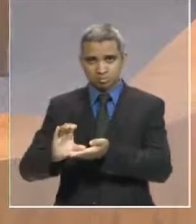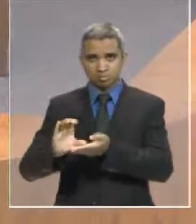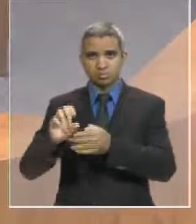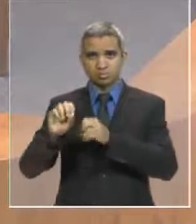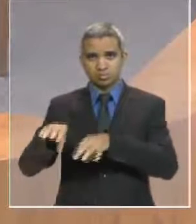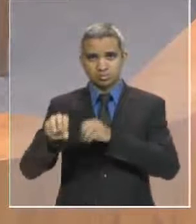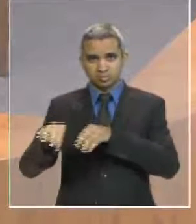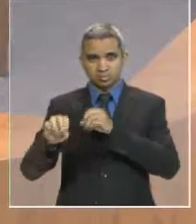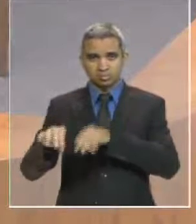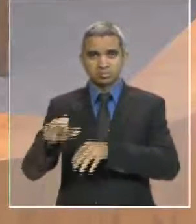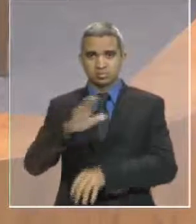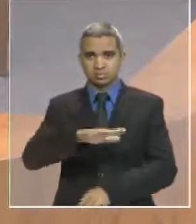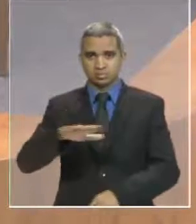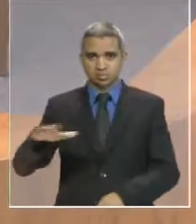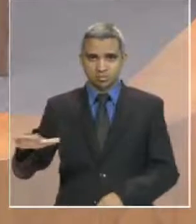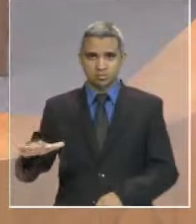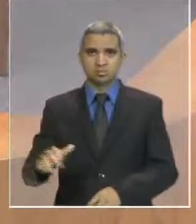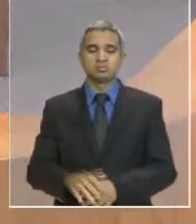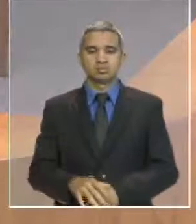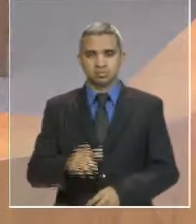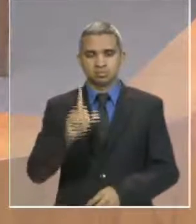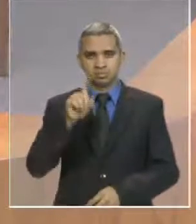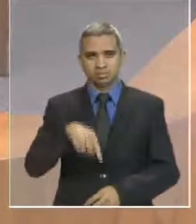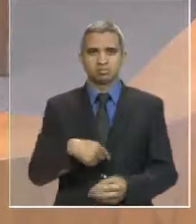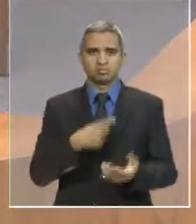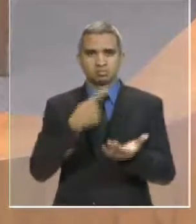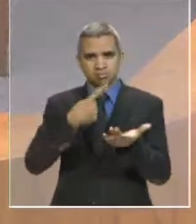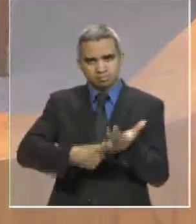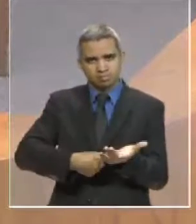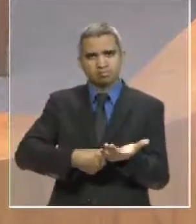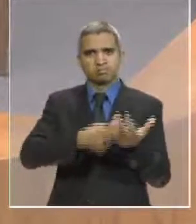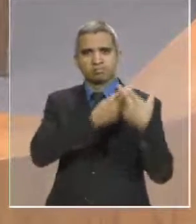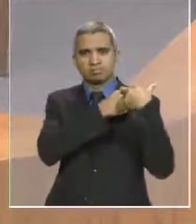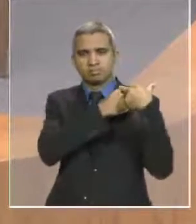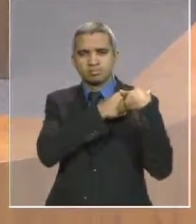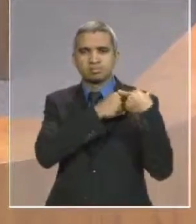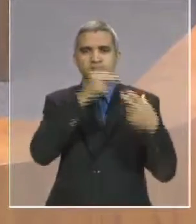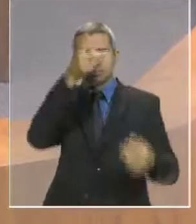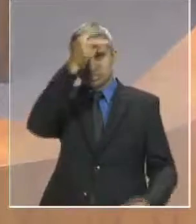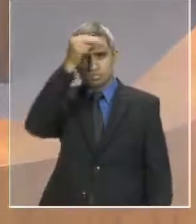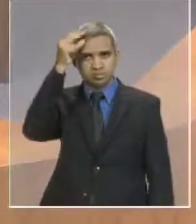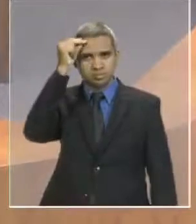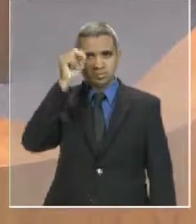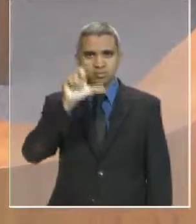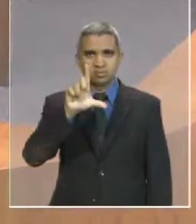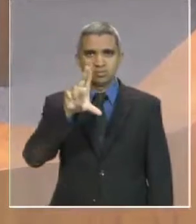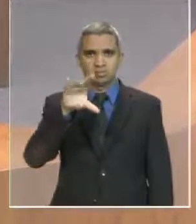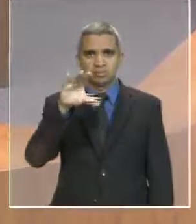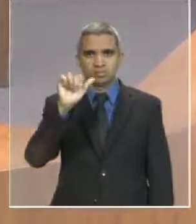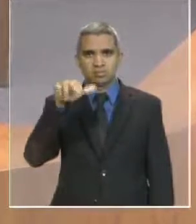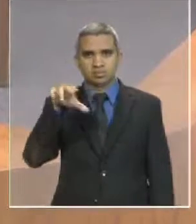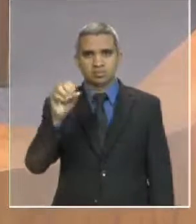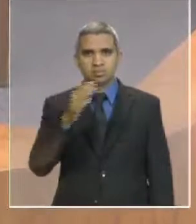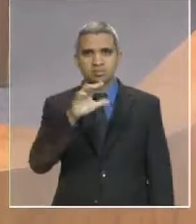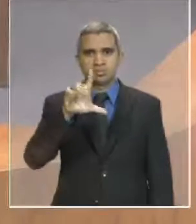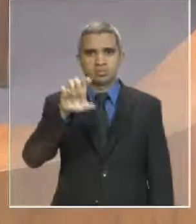nossas crianças, é um compromisso incansável do prefeito Luciano Leitor. E eu trago